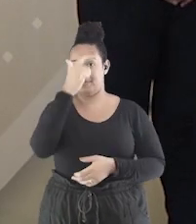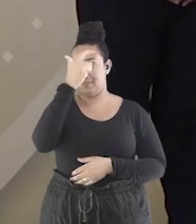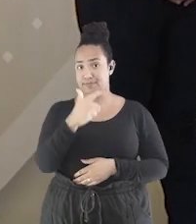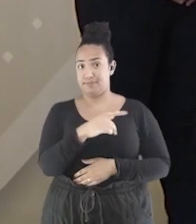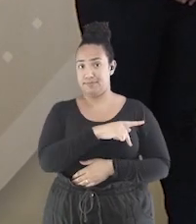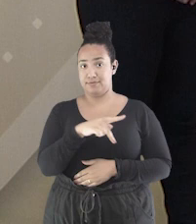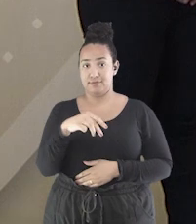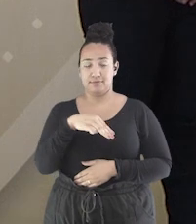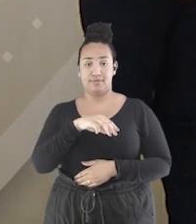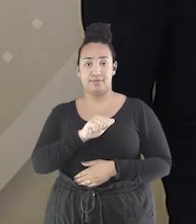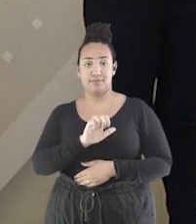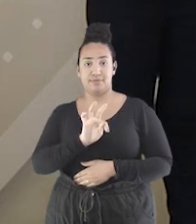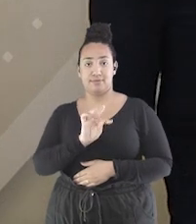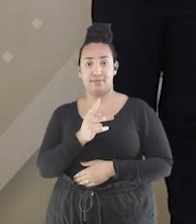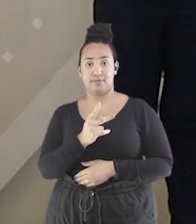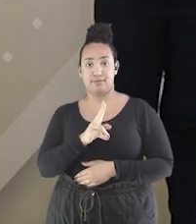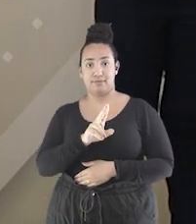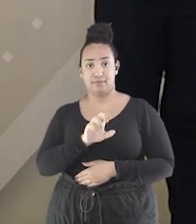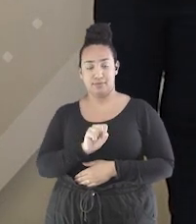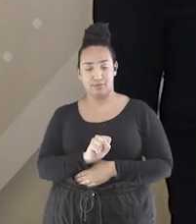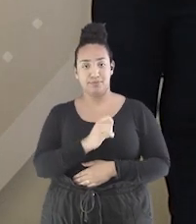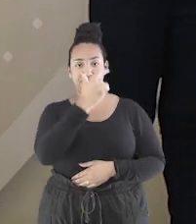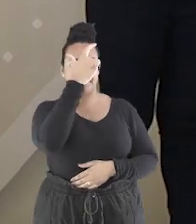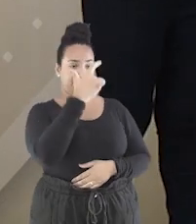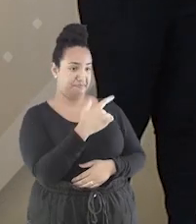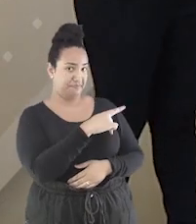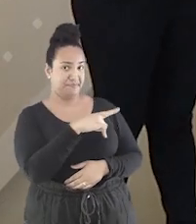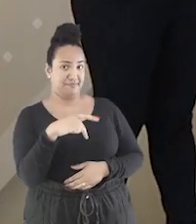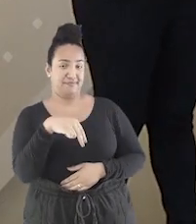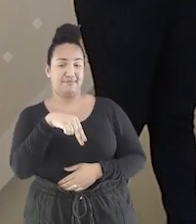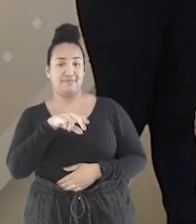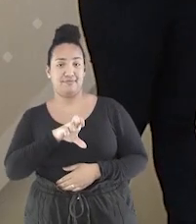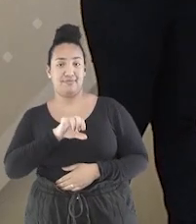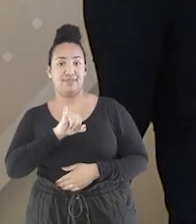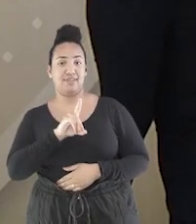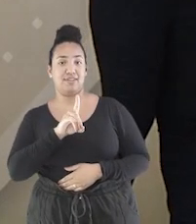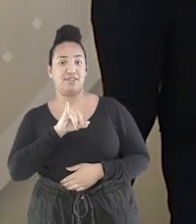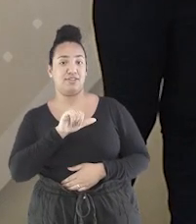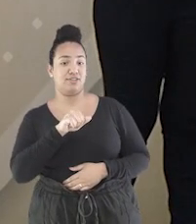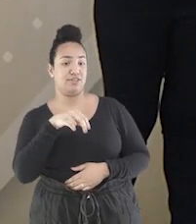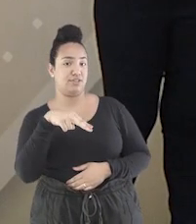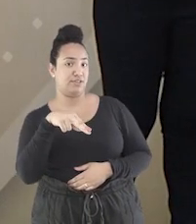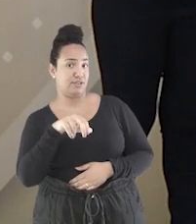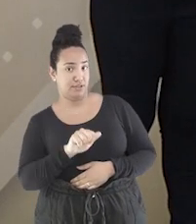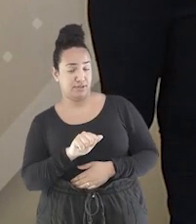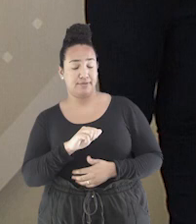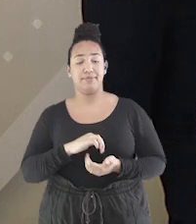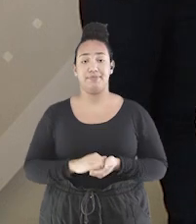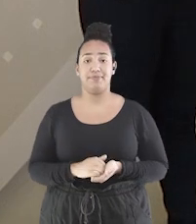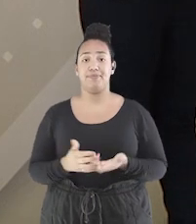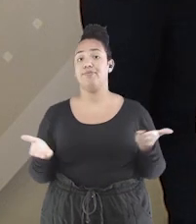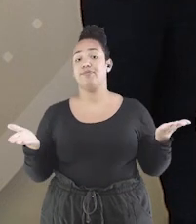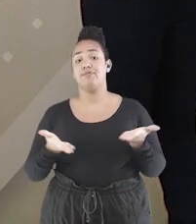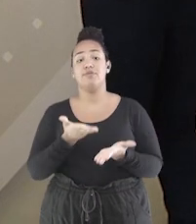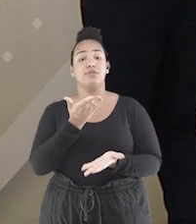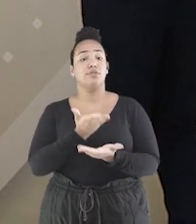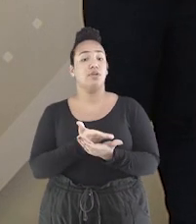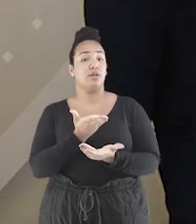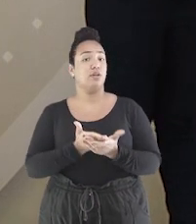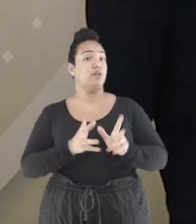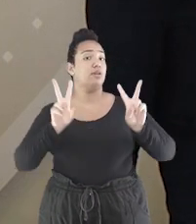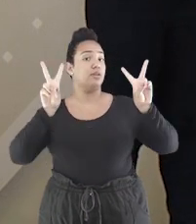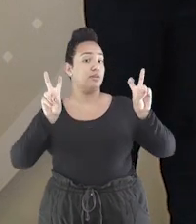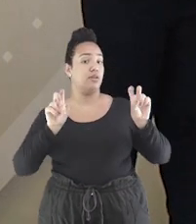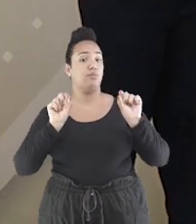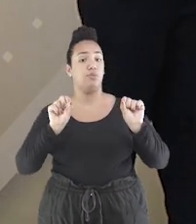Eu sou o professor Matheus Lima. E eu sou a professora Neide Ana Xavier. O tema da nossa aula de hoje é